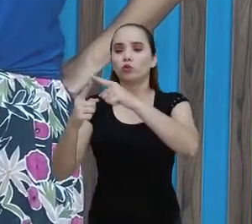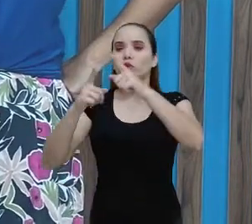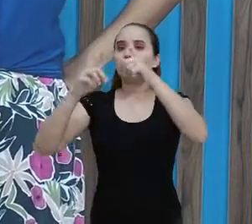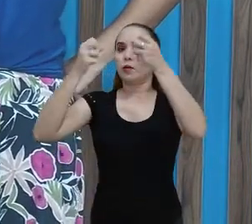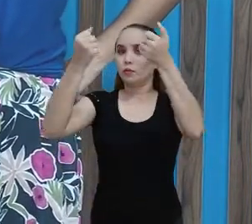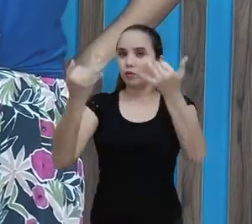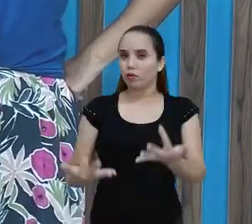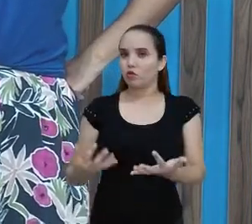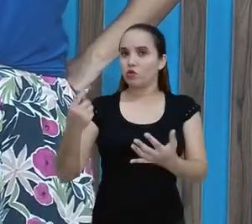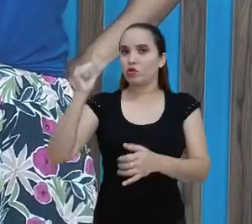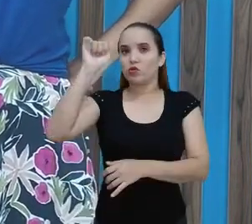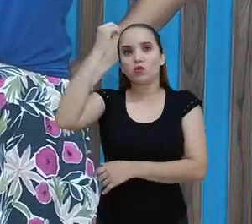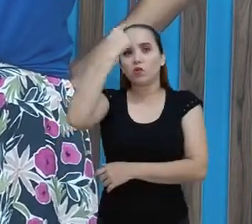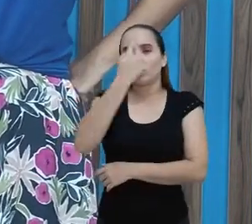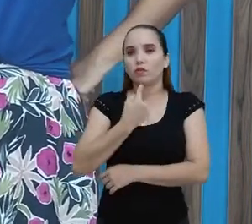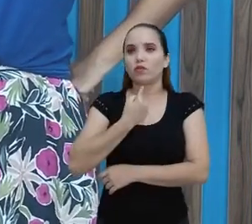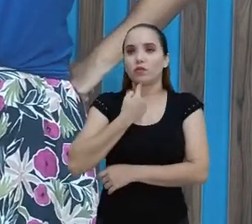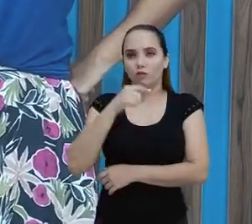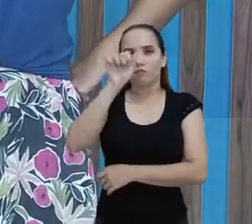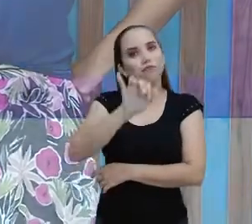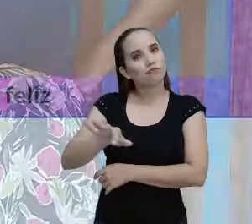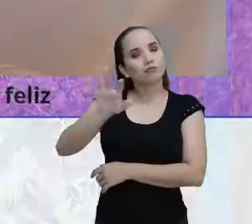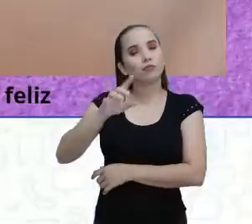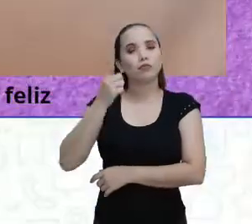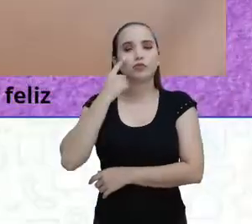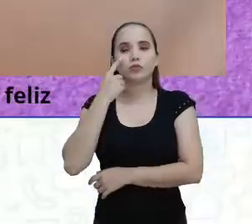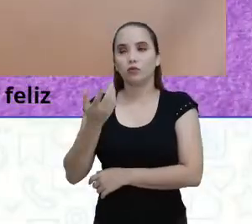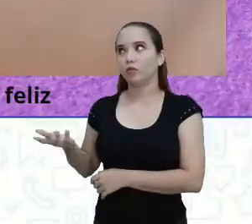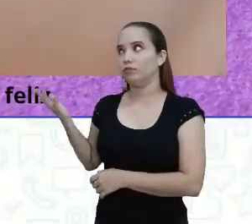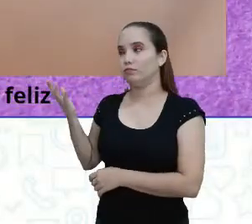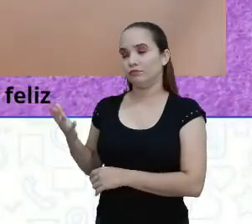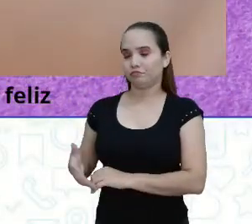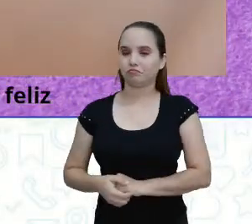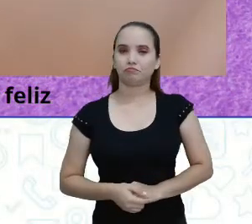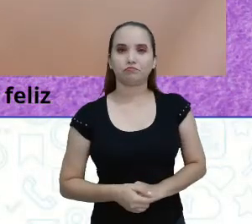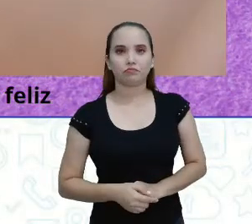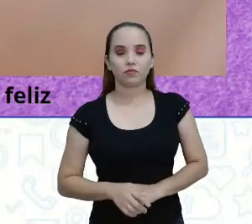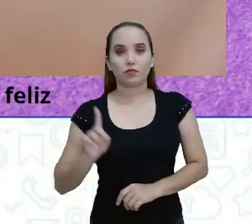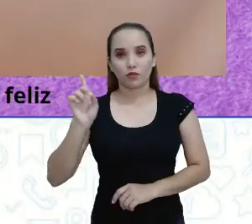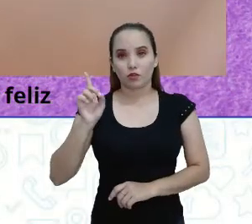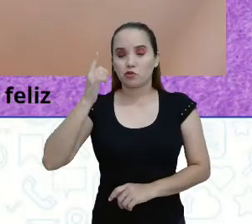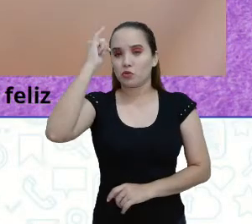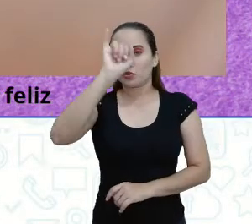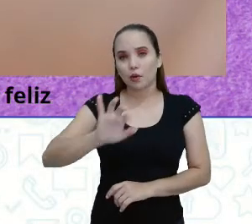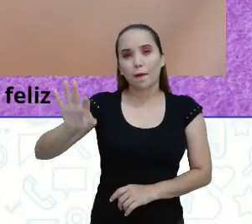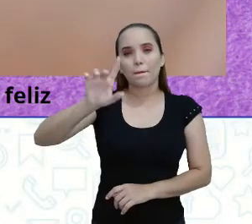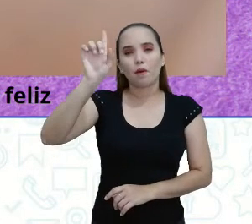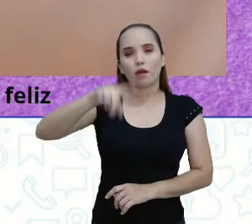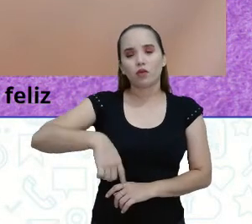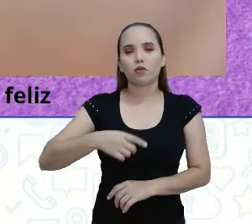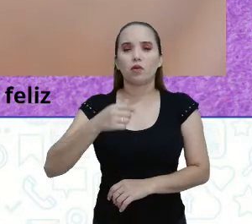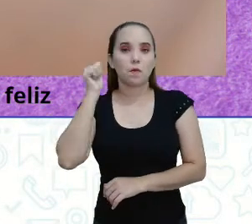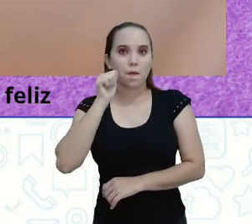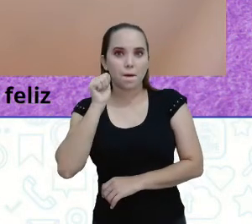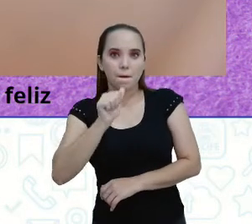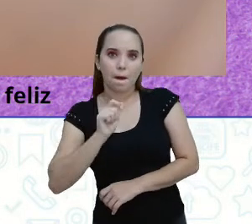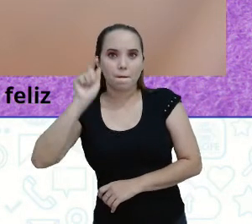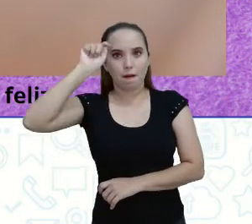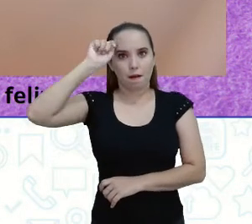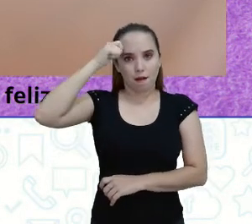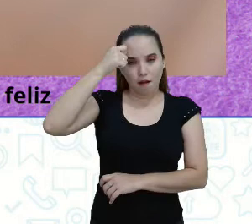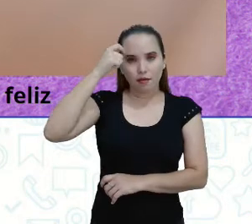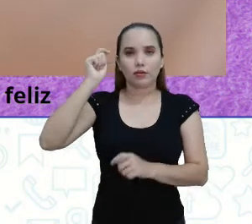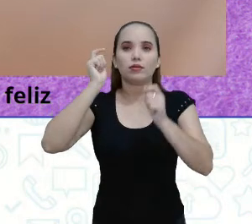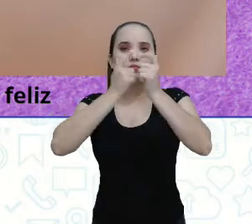por imagem. Aqui eu pus uma imagem de uma mulher negra de cabelos crespos e um sorriso largo